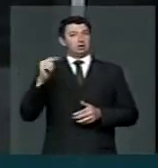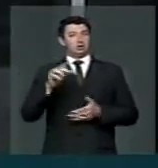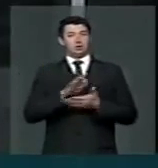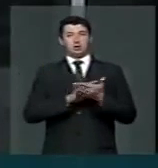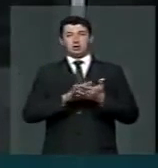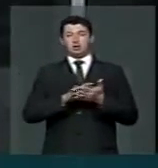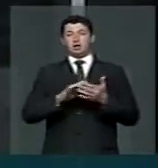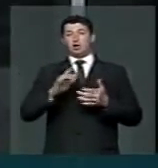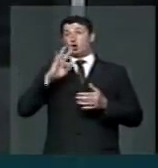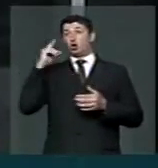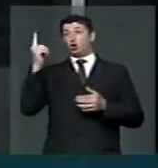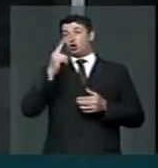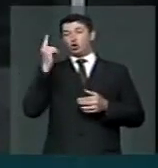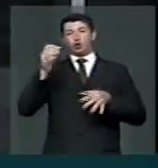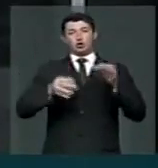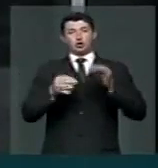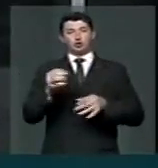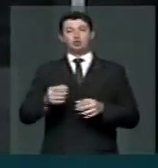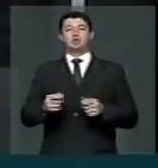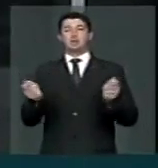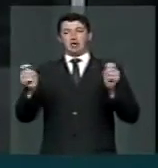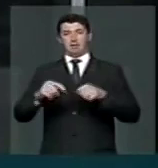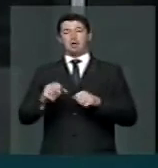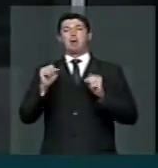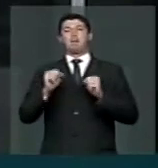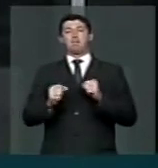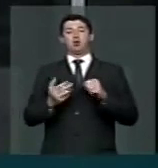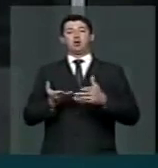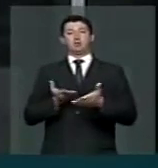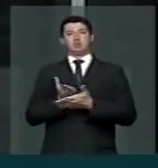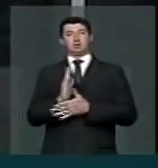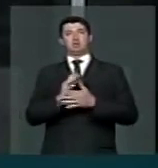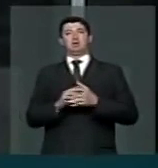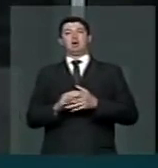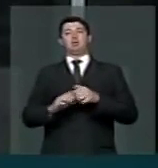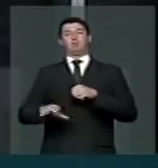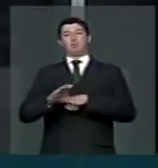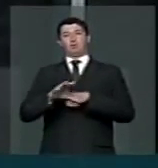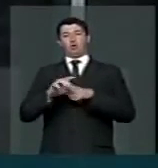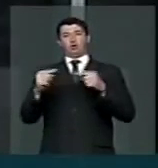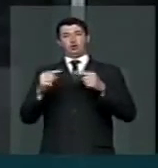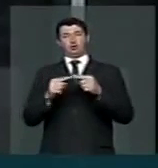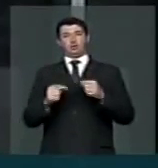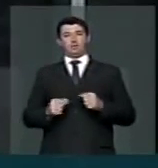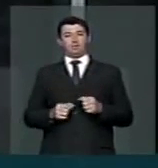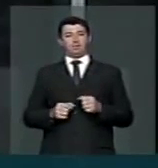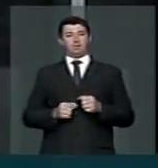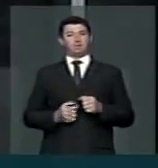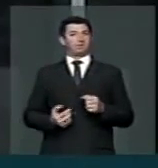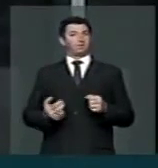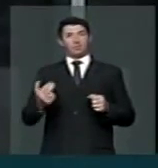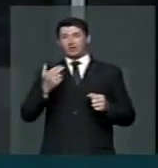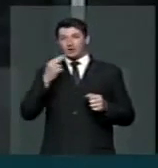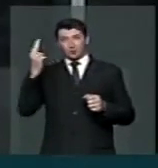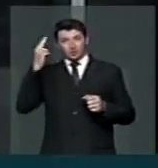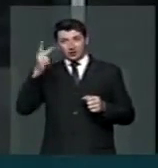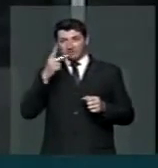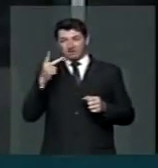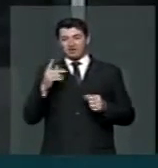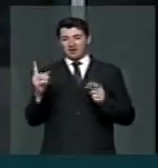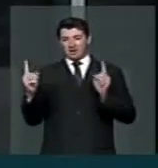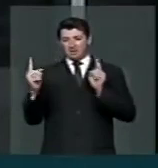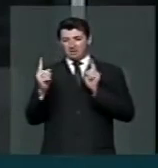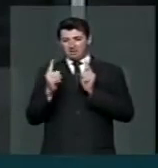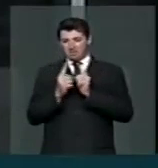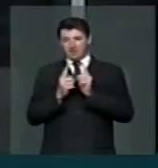os desembargadores aptos a exercerem suas atribuições constitucionais. Não se pode falar em